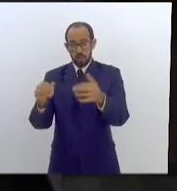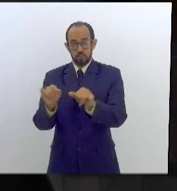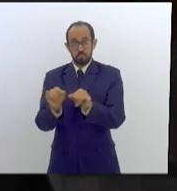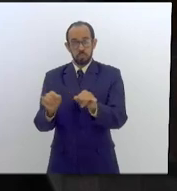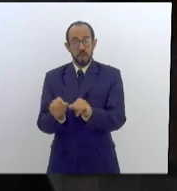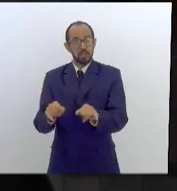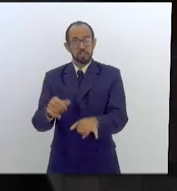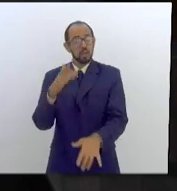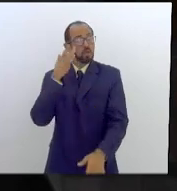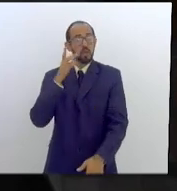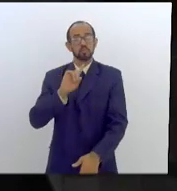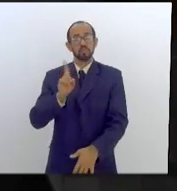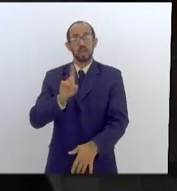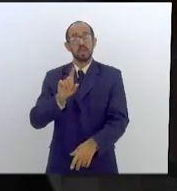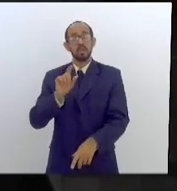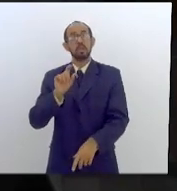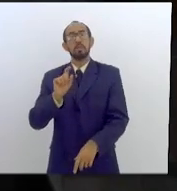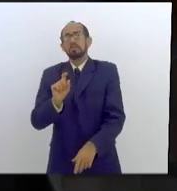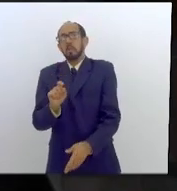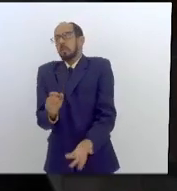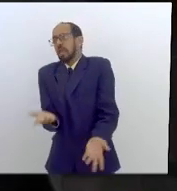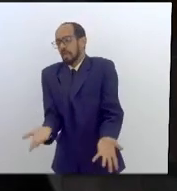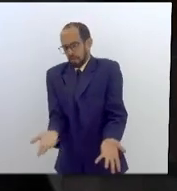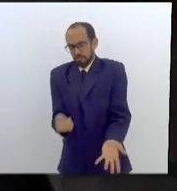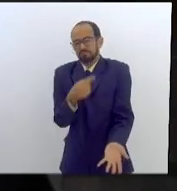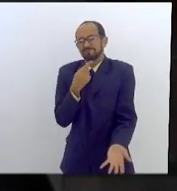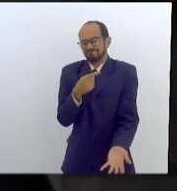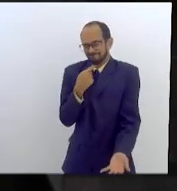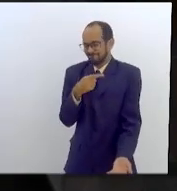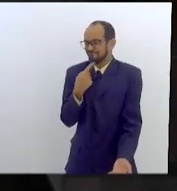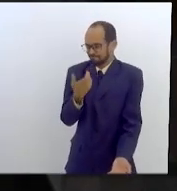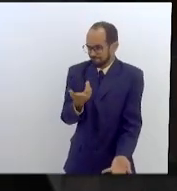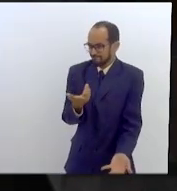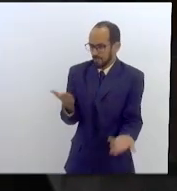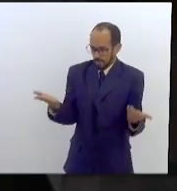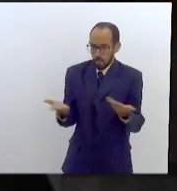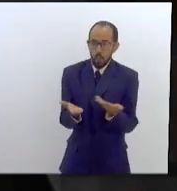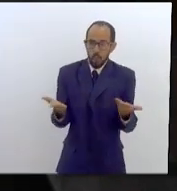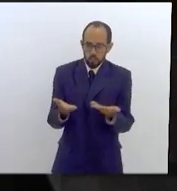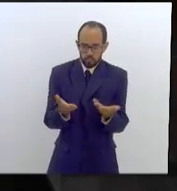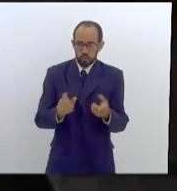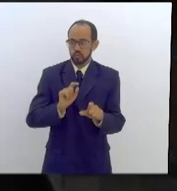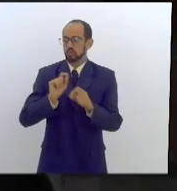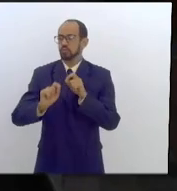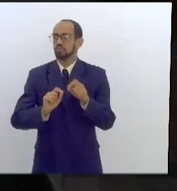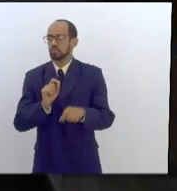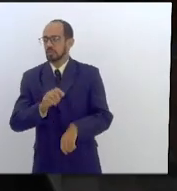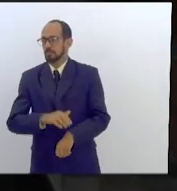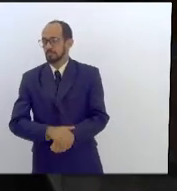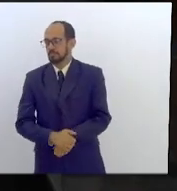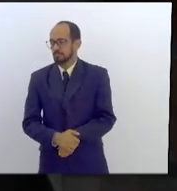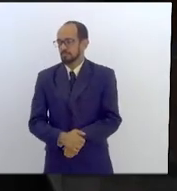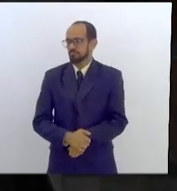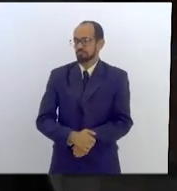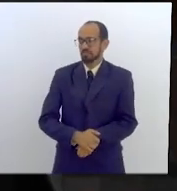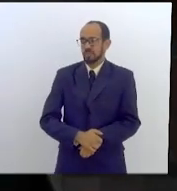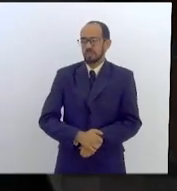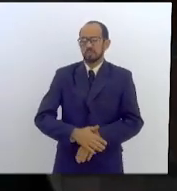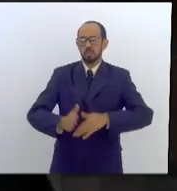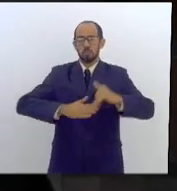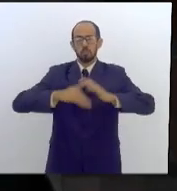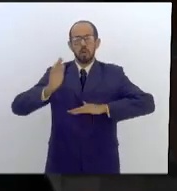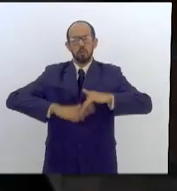mais o que é isso Então hoje sinta a bula qualquer assunto